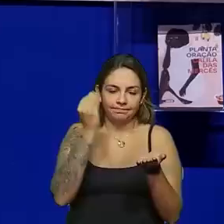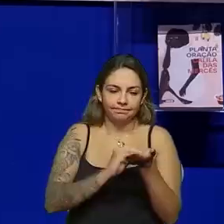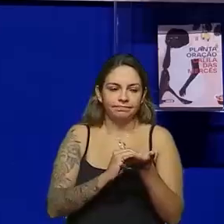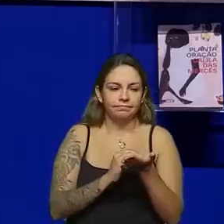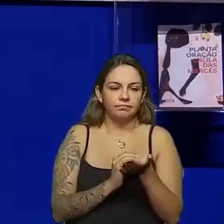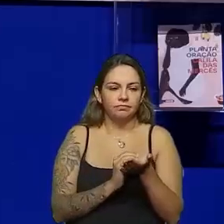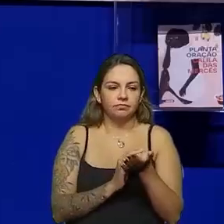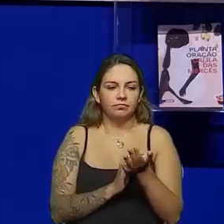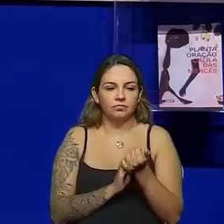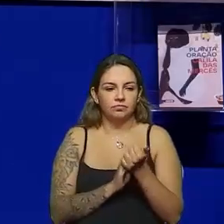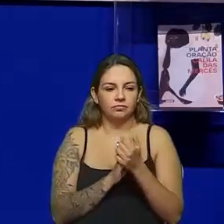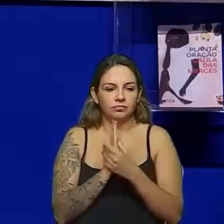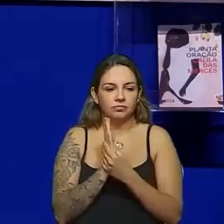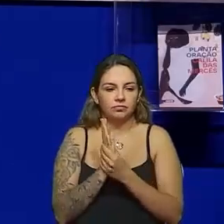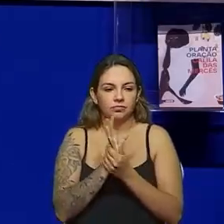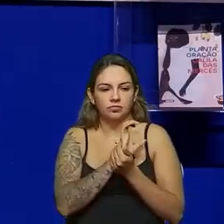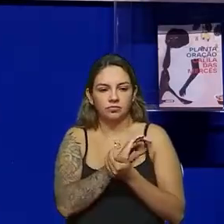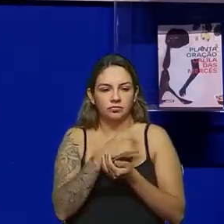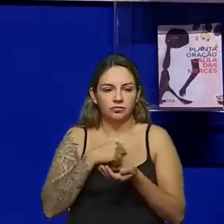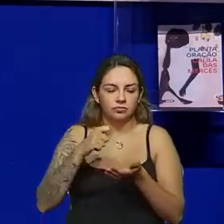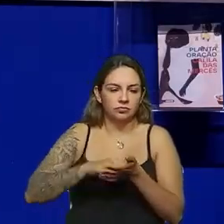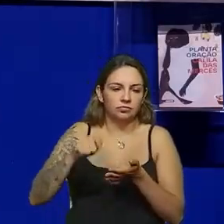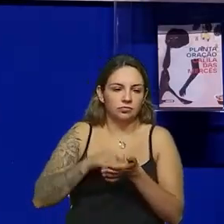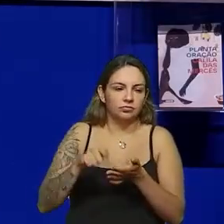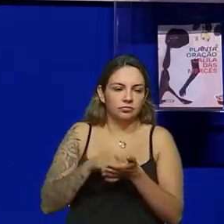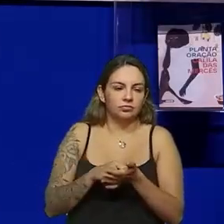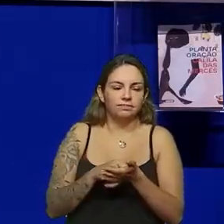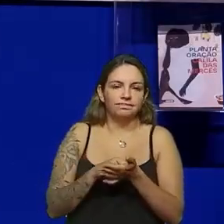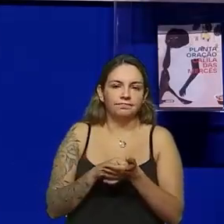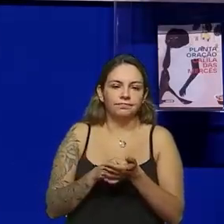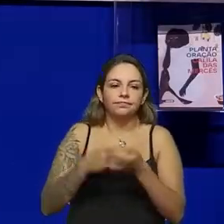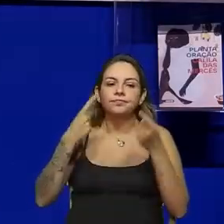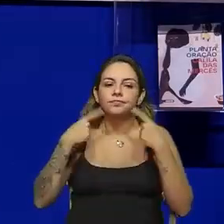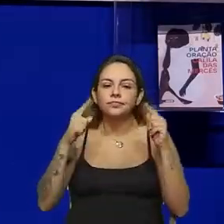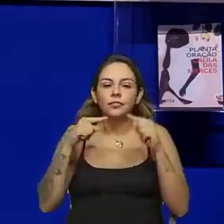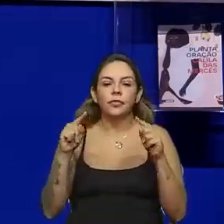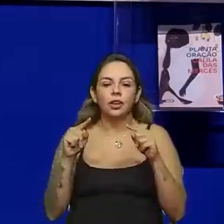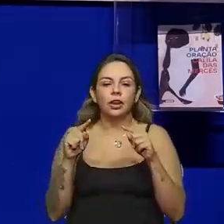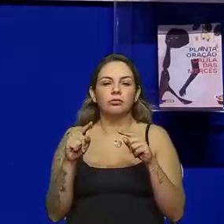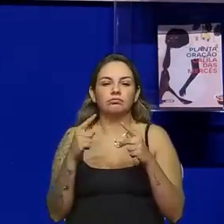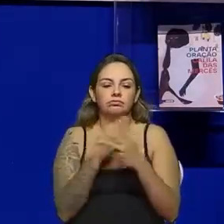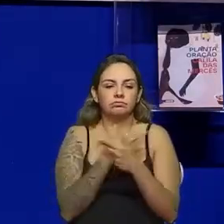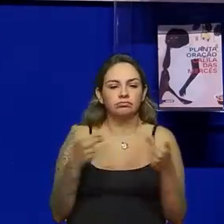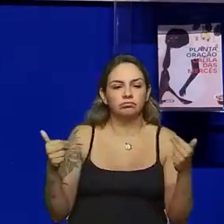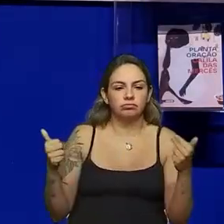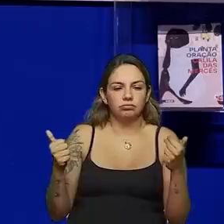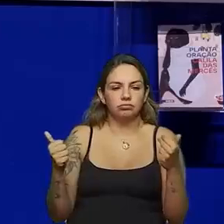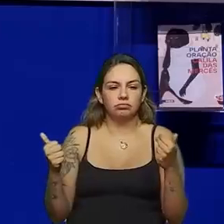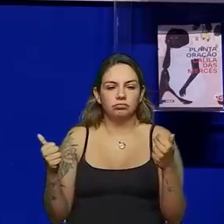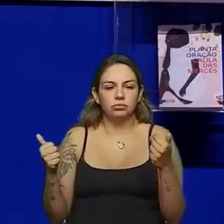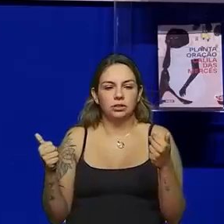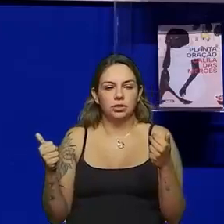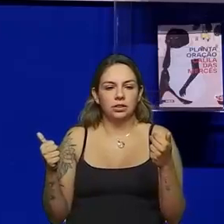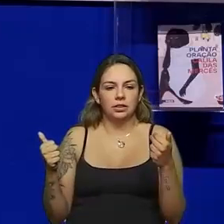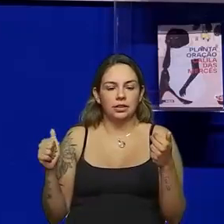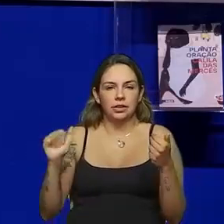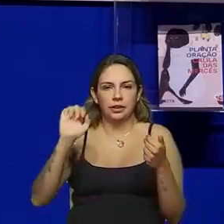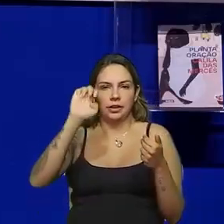né? Tem romance meu que eu escrevi, né, para criticar uma certa